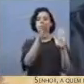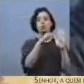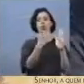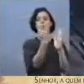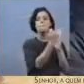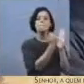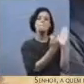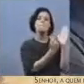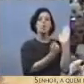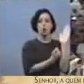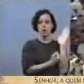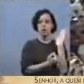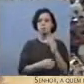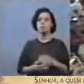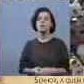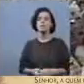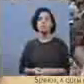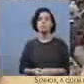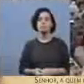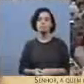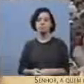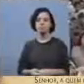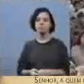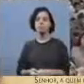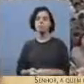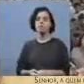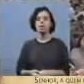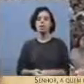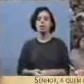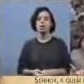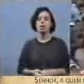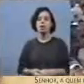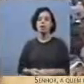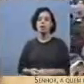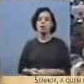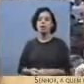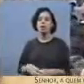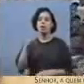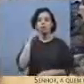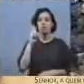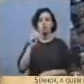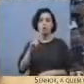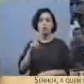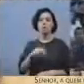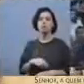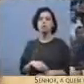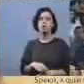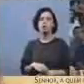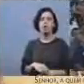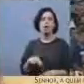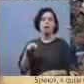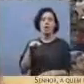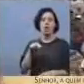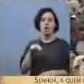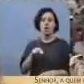Por exemplo, No Limite, programa de maior audiência do ano passado. Esse ano